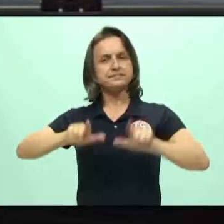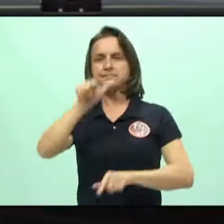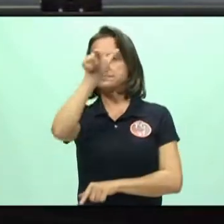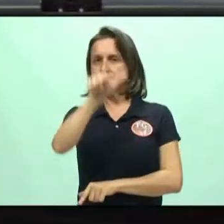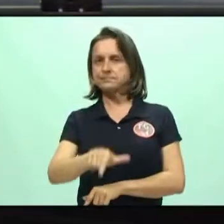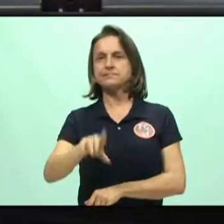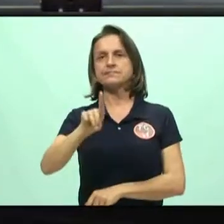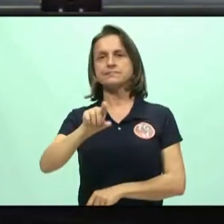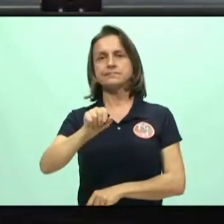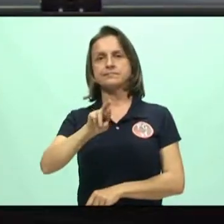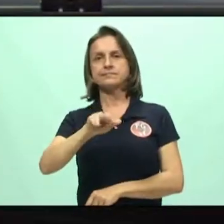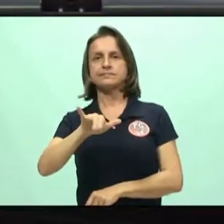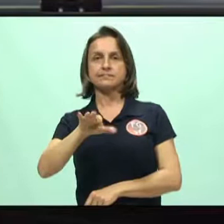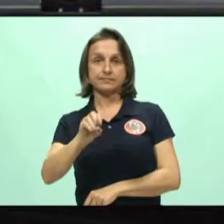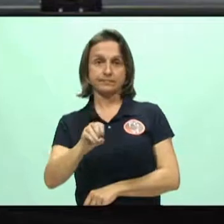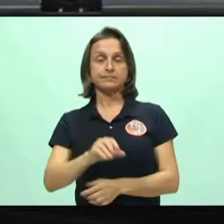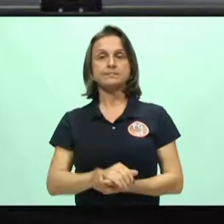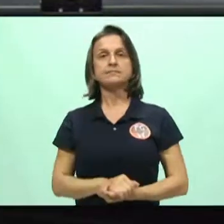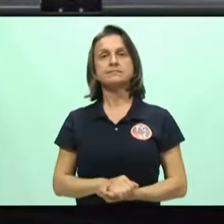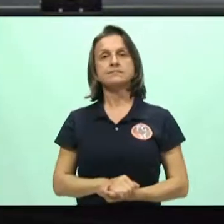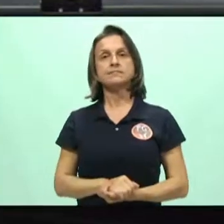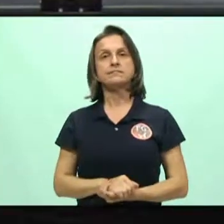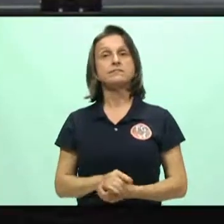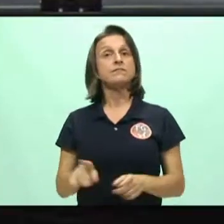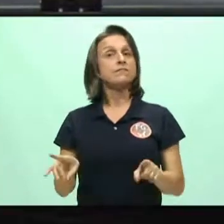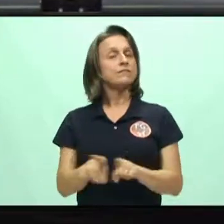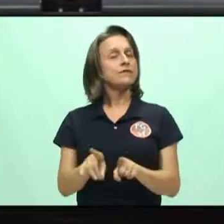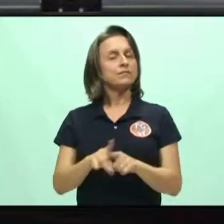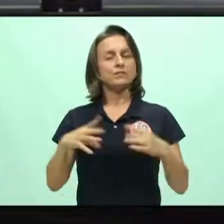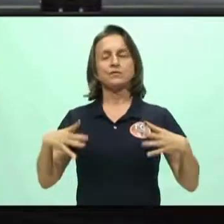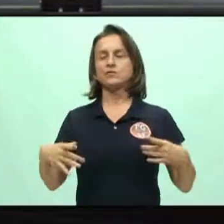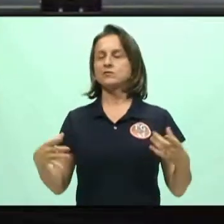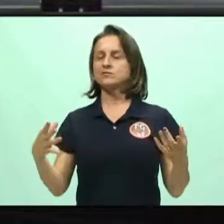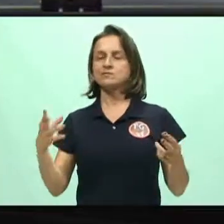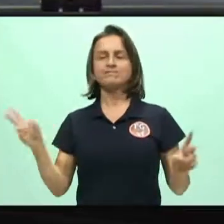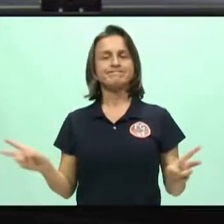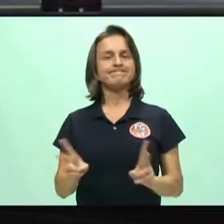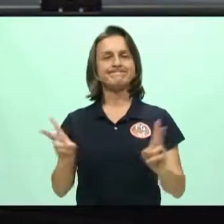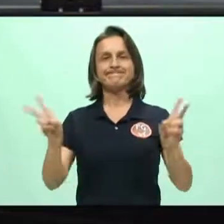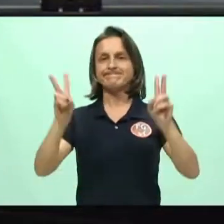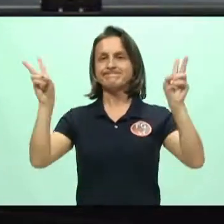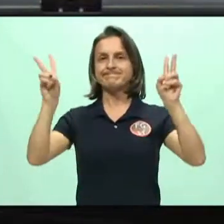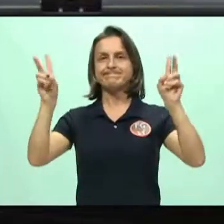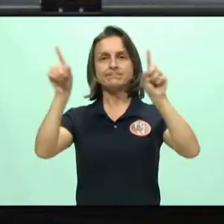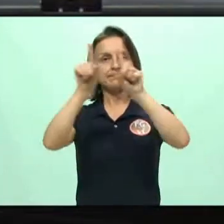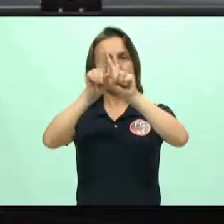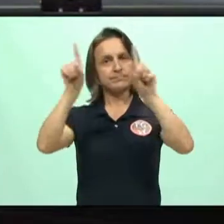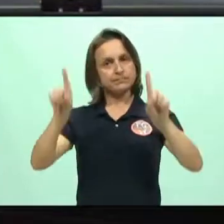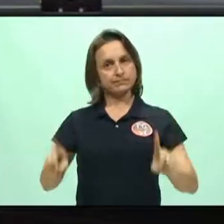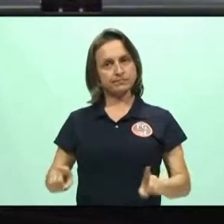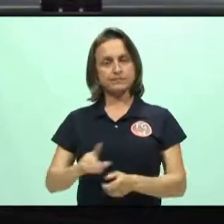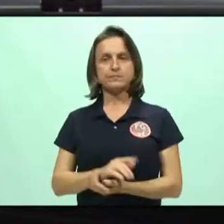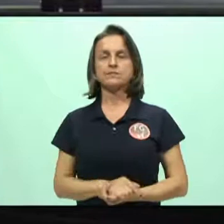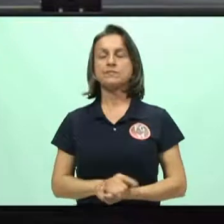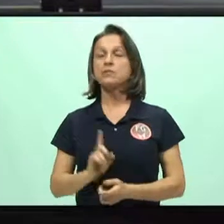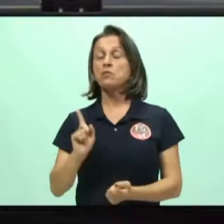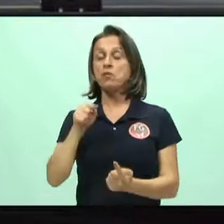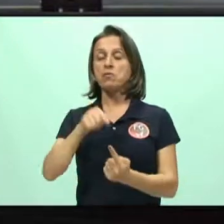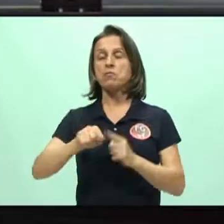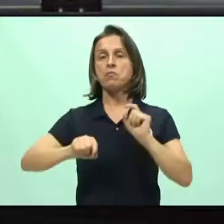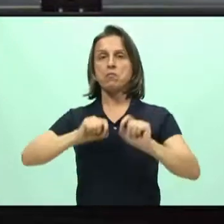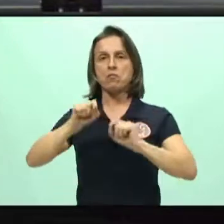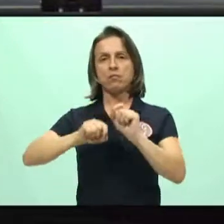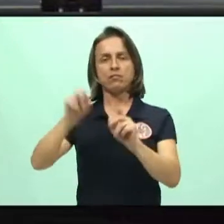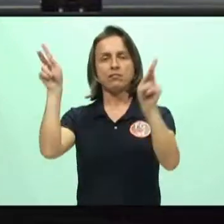Silva aos nossos melhores funcionários da casa a fim de termos pais e sabedoria